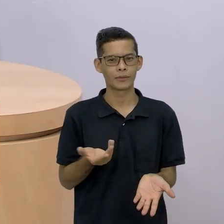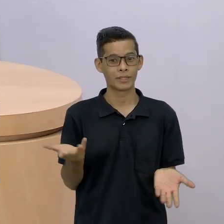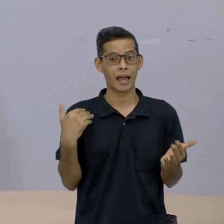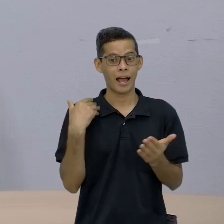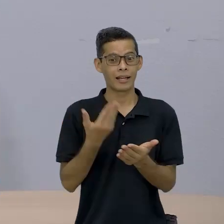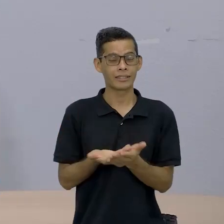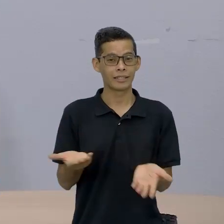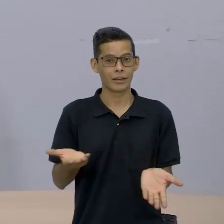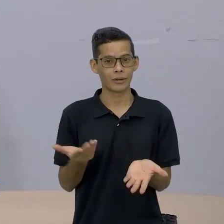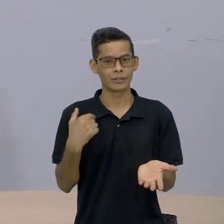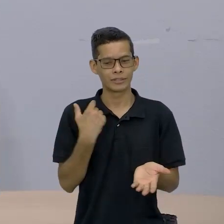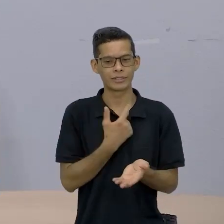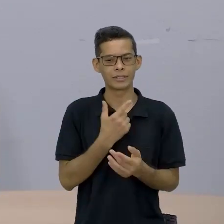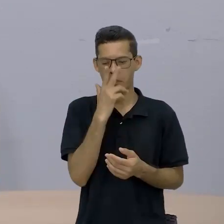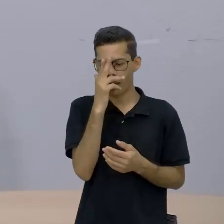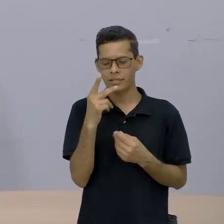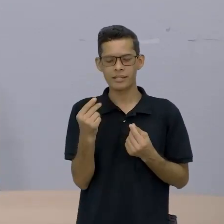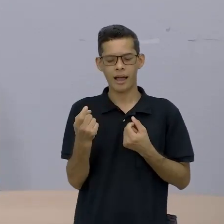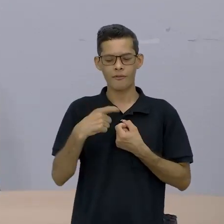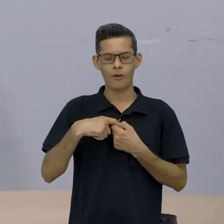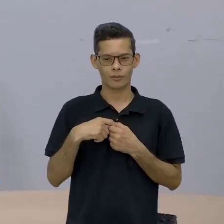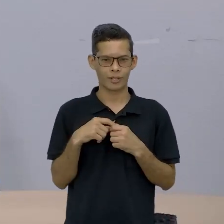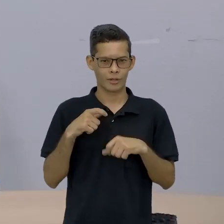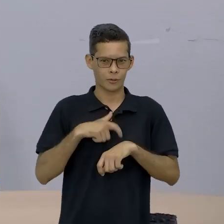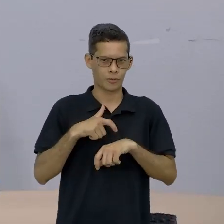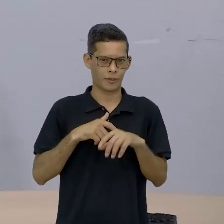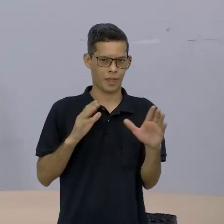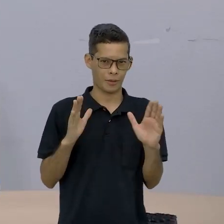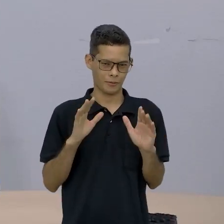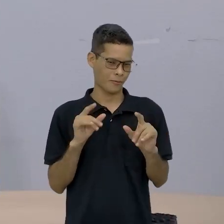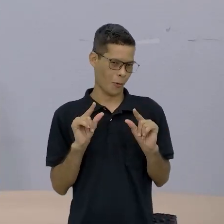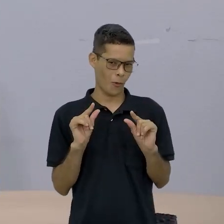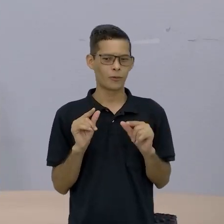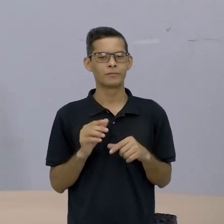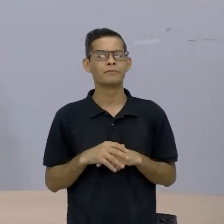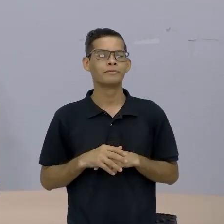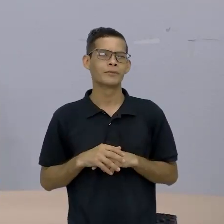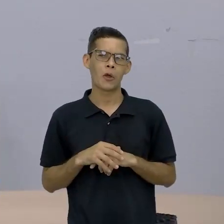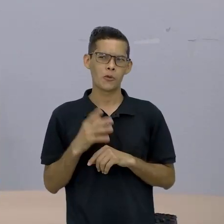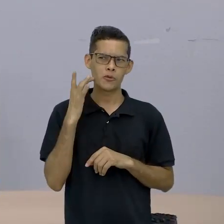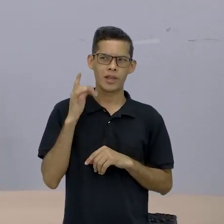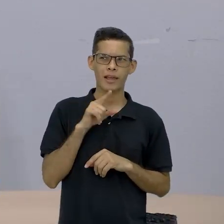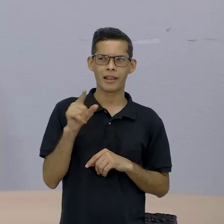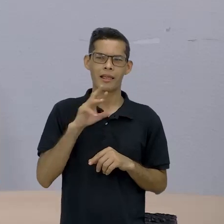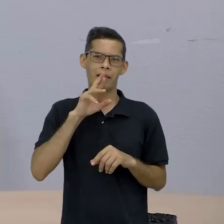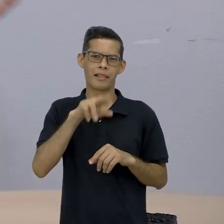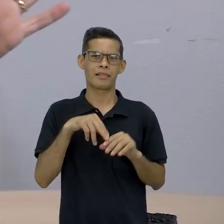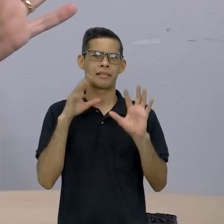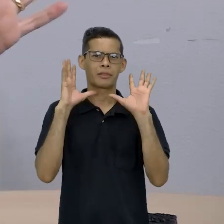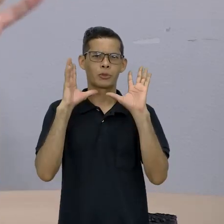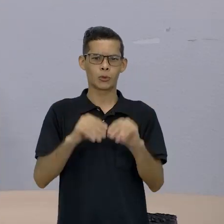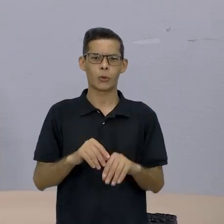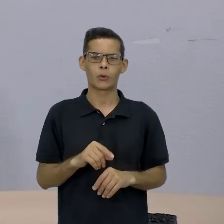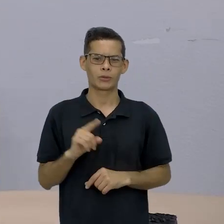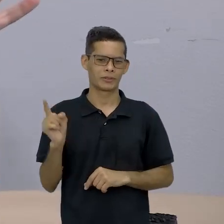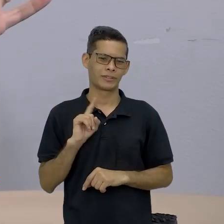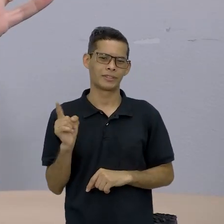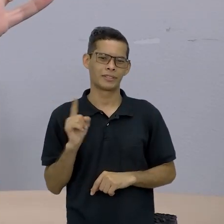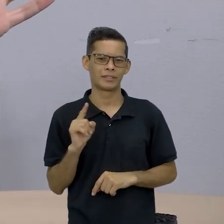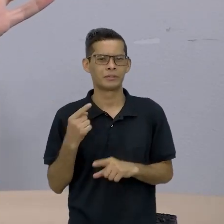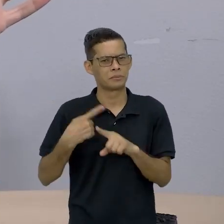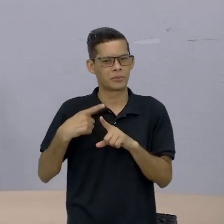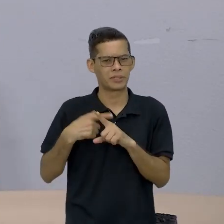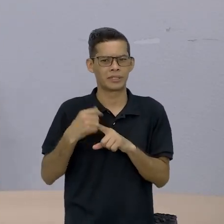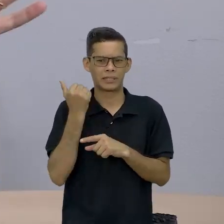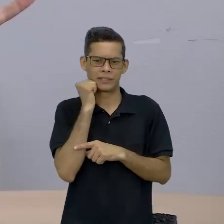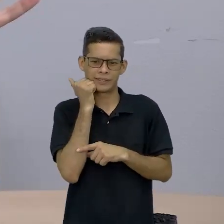pouco, né, agora atualmente. Eu não diria que eles acertaram completamente. Não, A eles ciência, erraram exato, que a